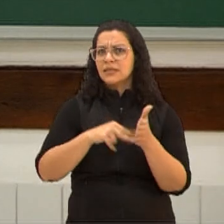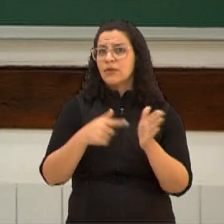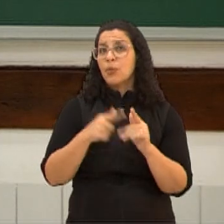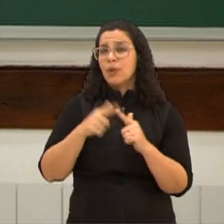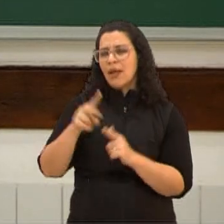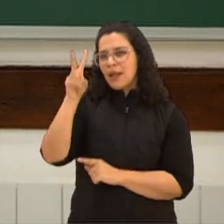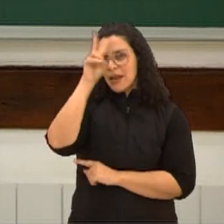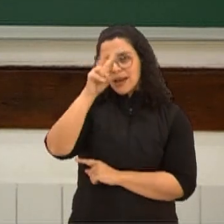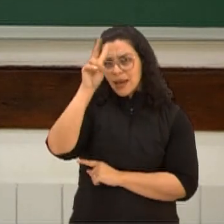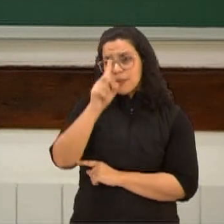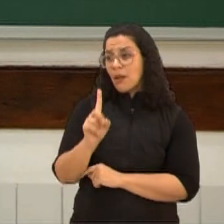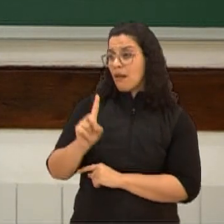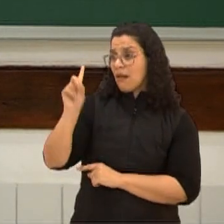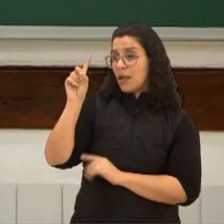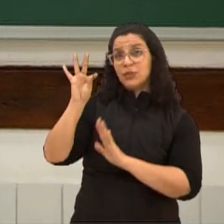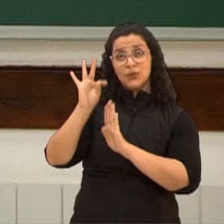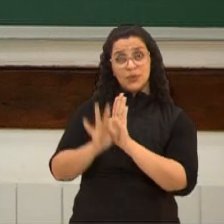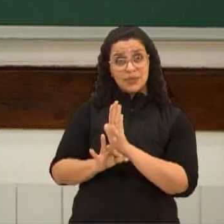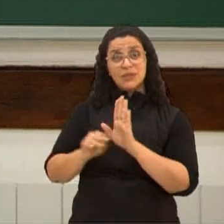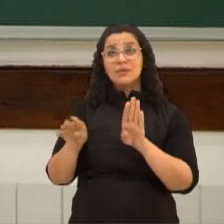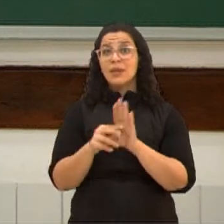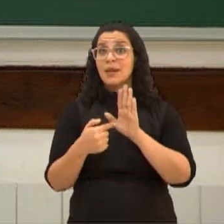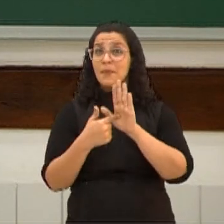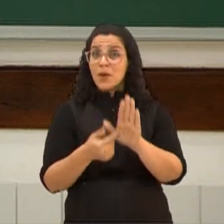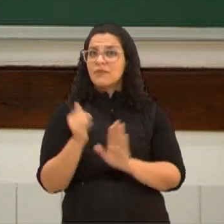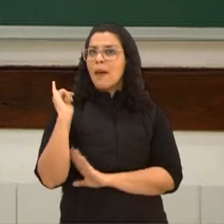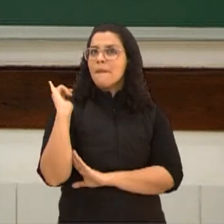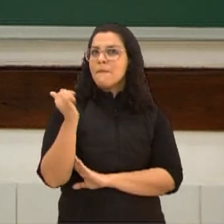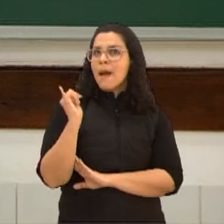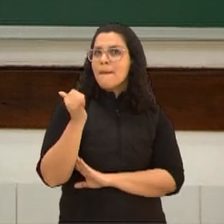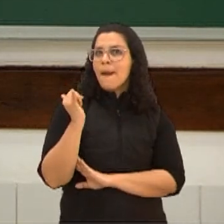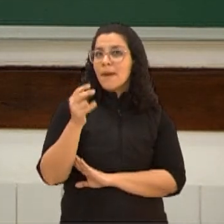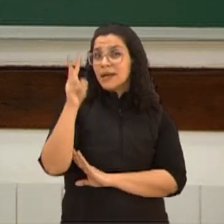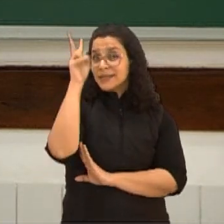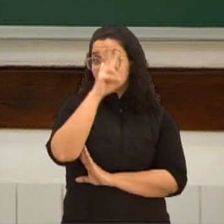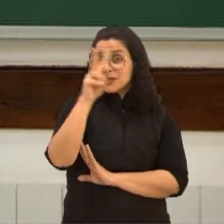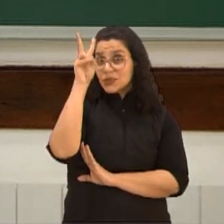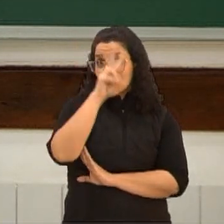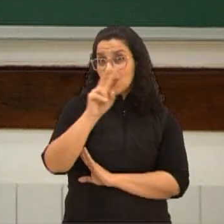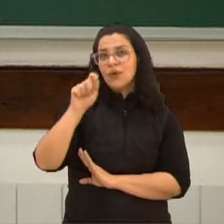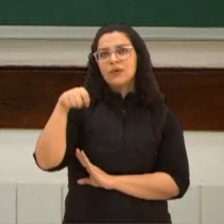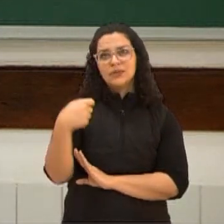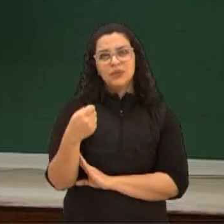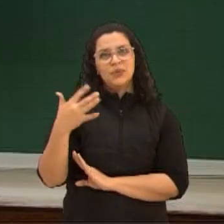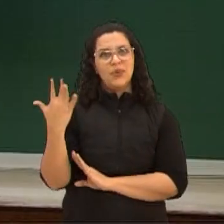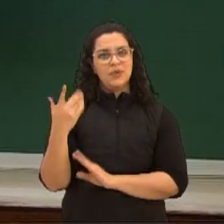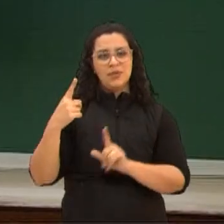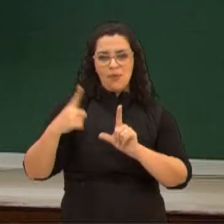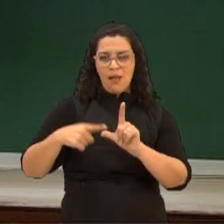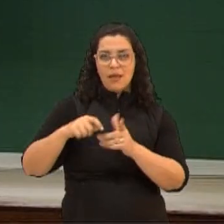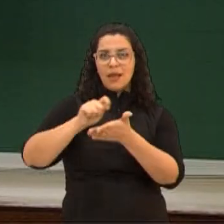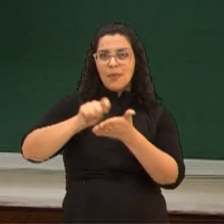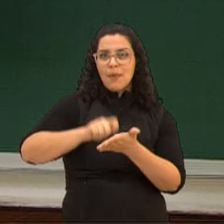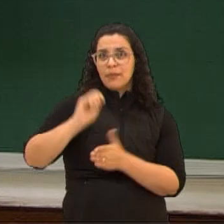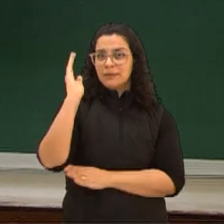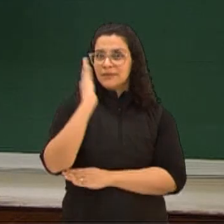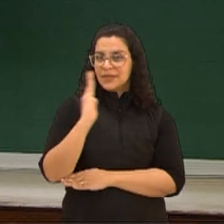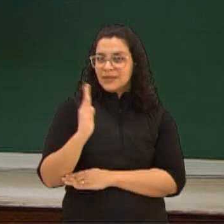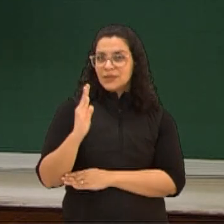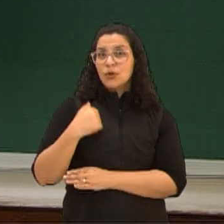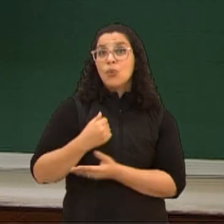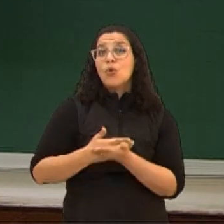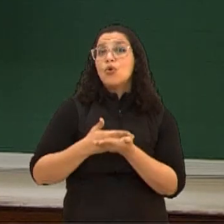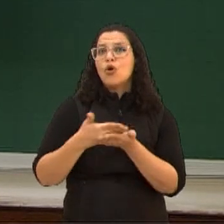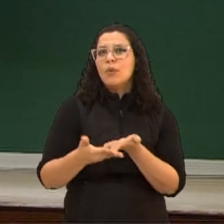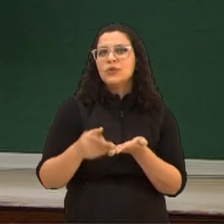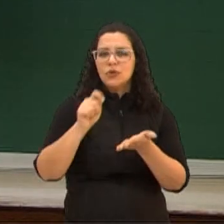Porque lembram que lá no texto ela vai contar um pouco dessa história das letras no Brasil, como se